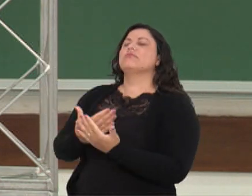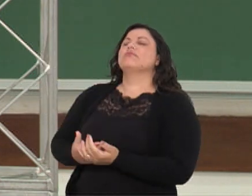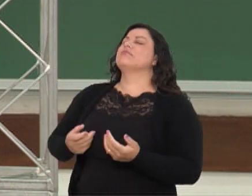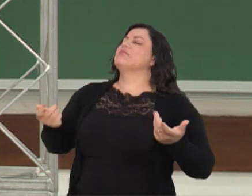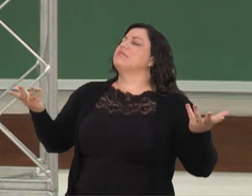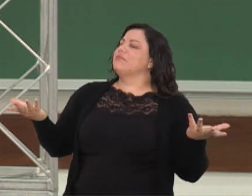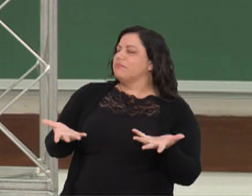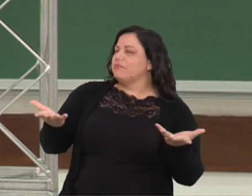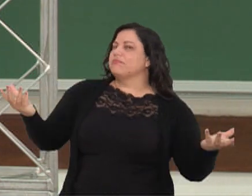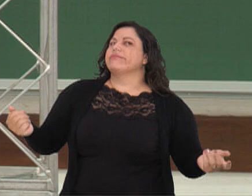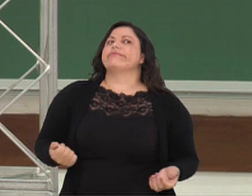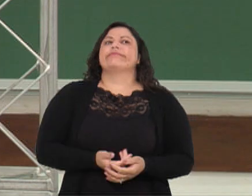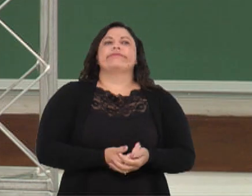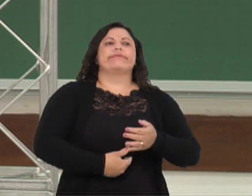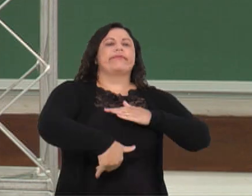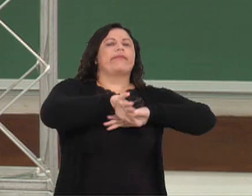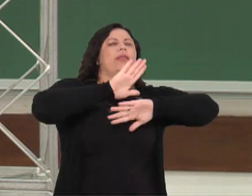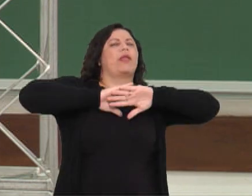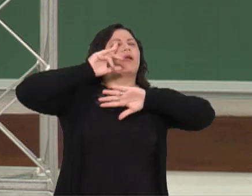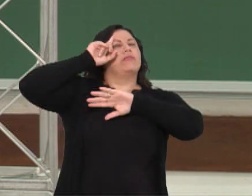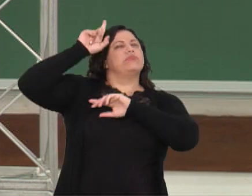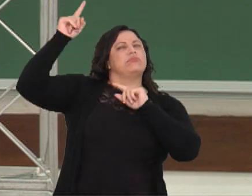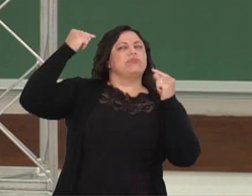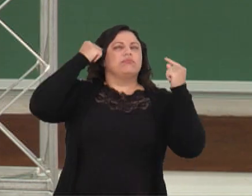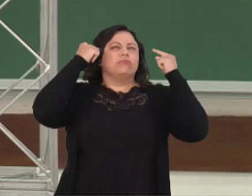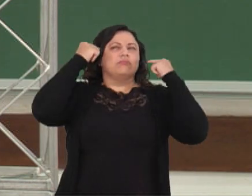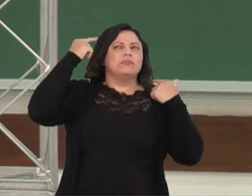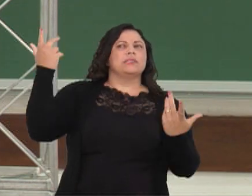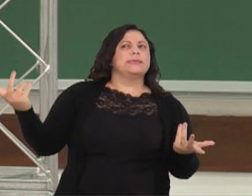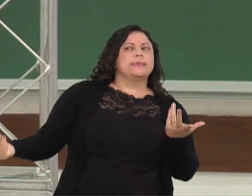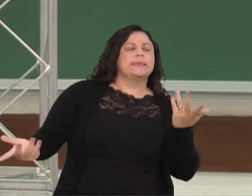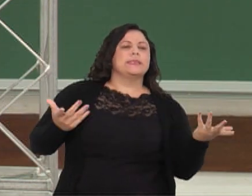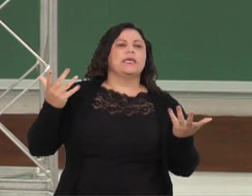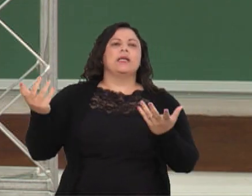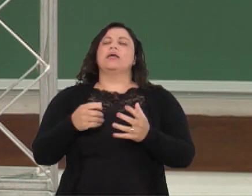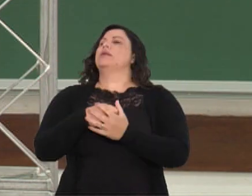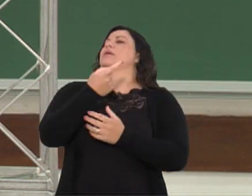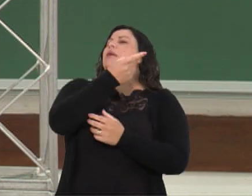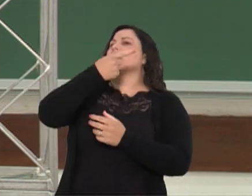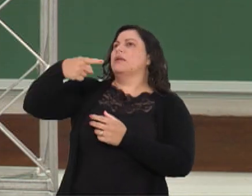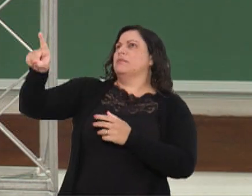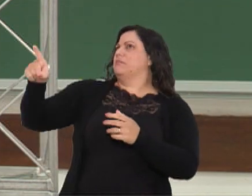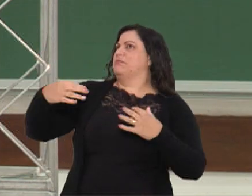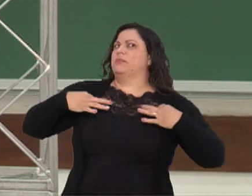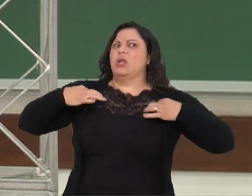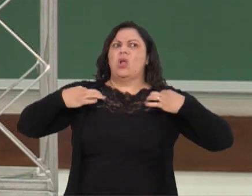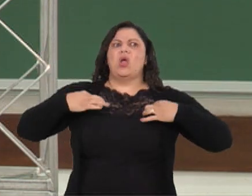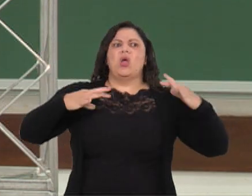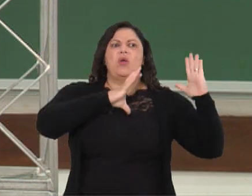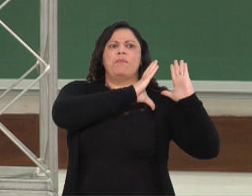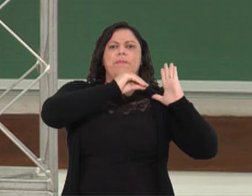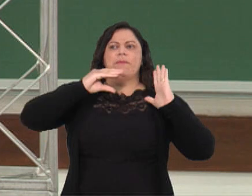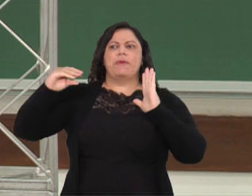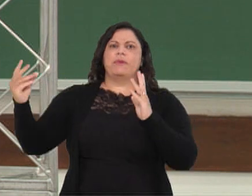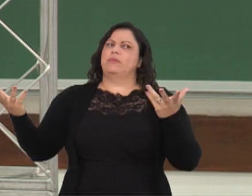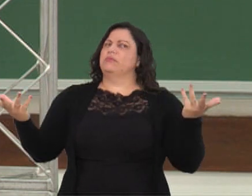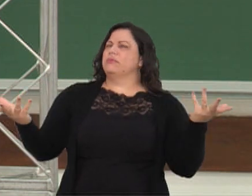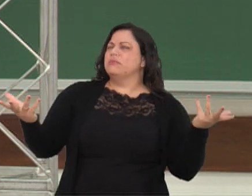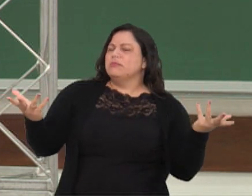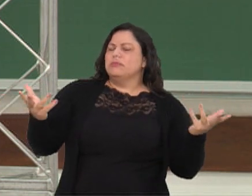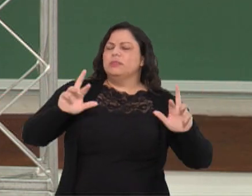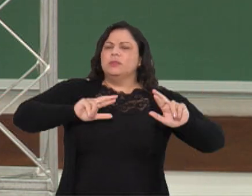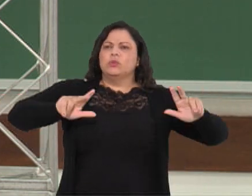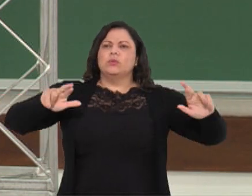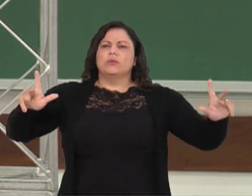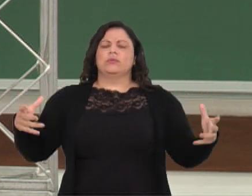Inclusive, essa ideologia faz o contrário, de quem não se veste com determinadas marcas ou de determinadas